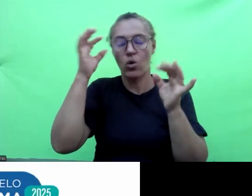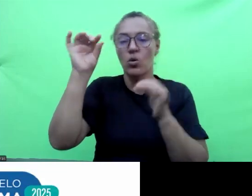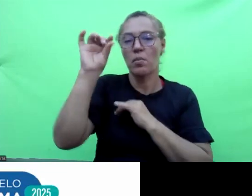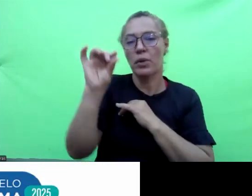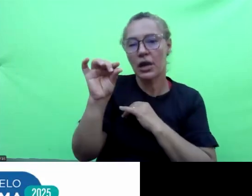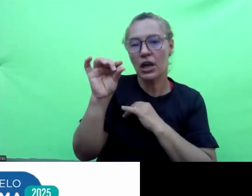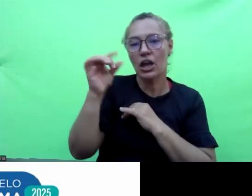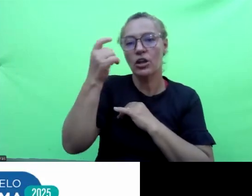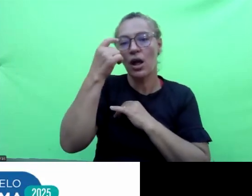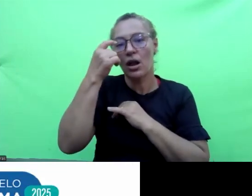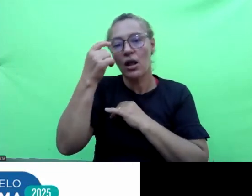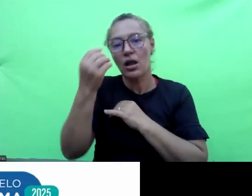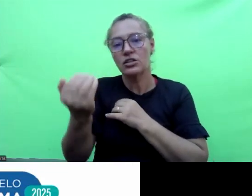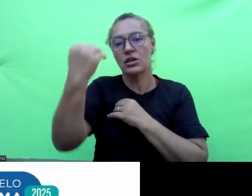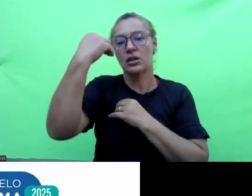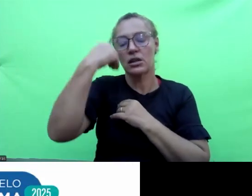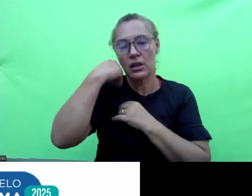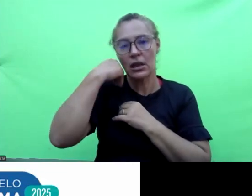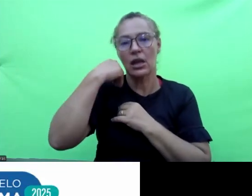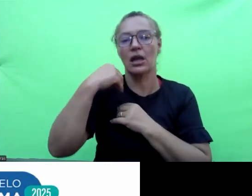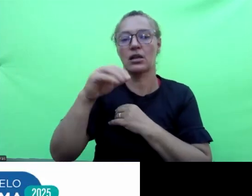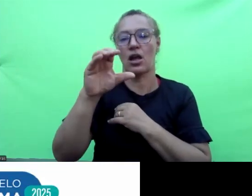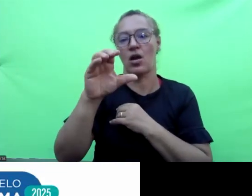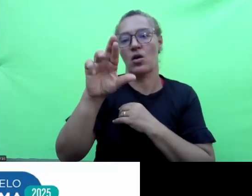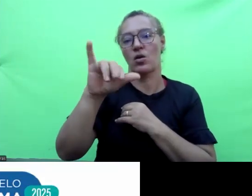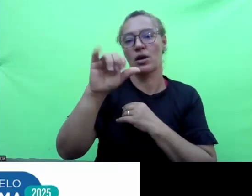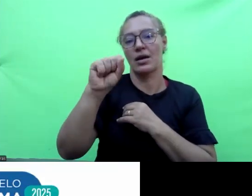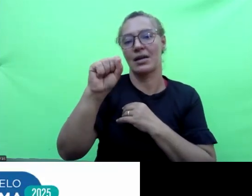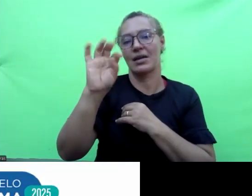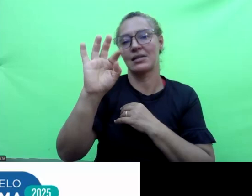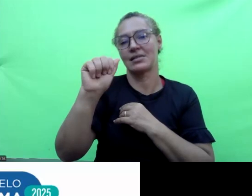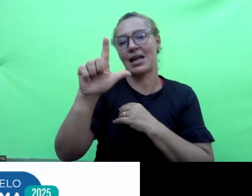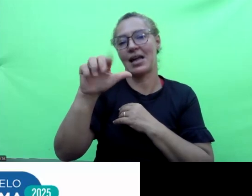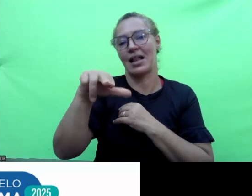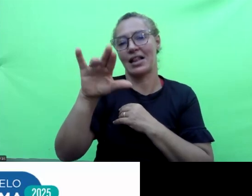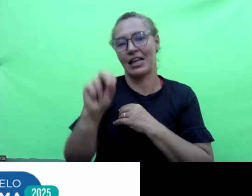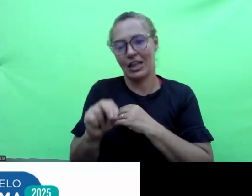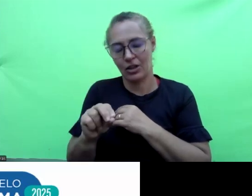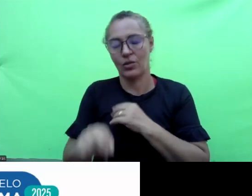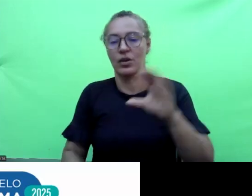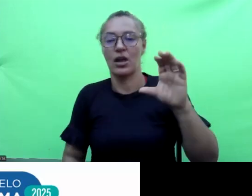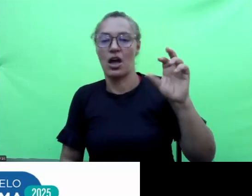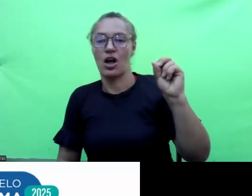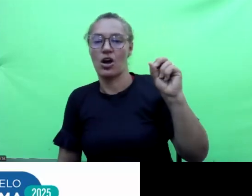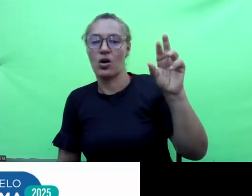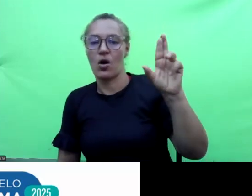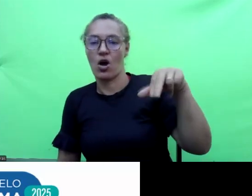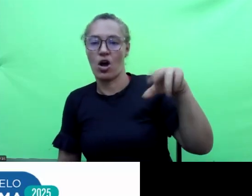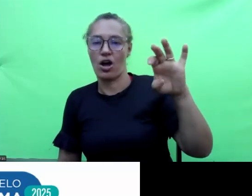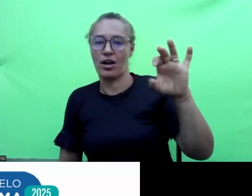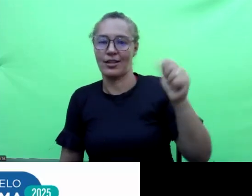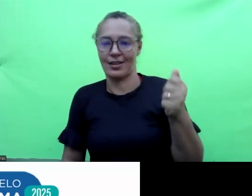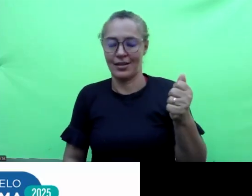que fica interna, que é o nosso cristalino, que é onde dá a catarata, e pela córnea, né? Então, tem pessoas que têm